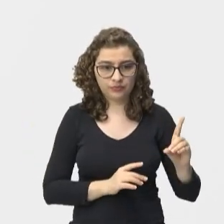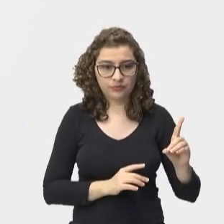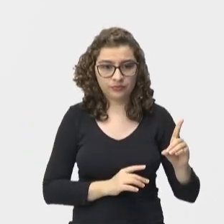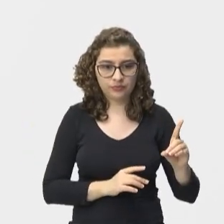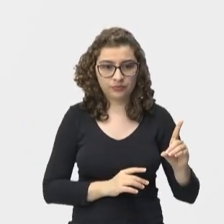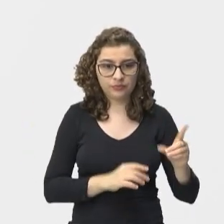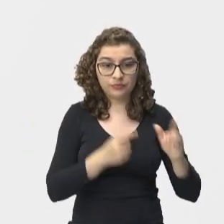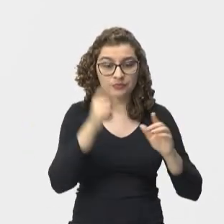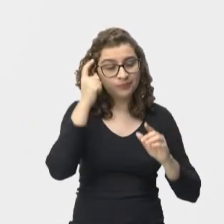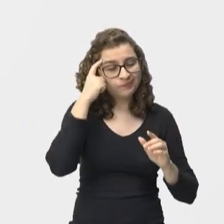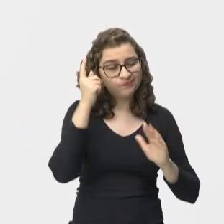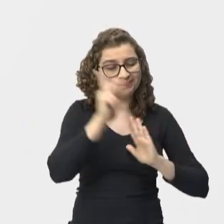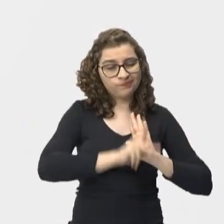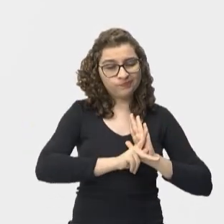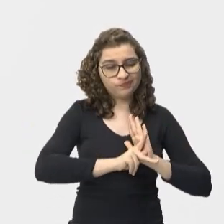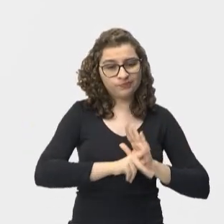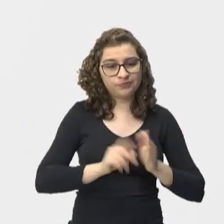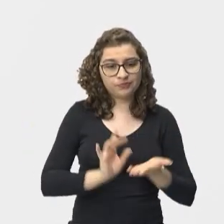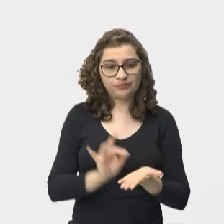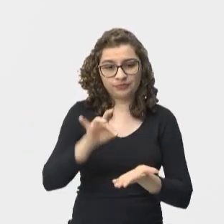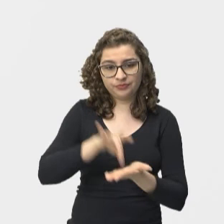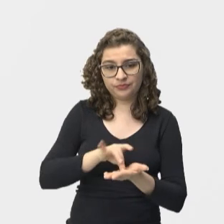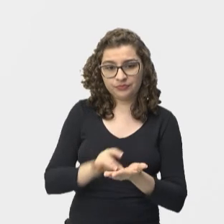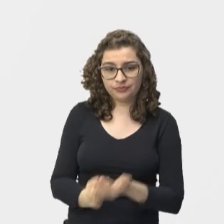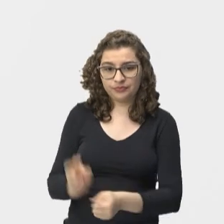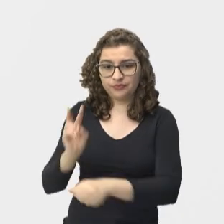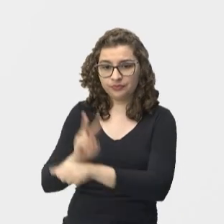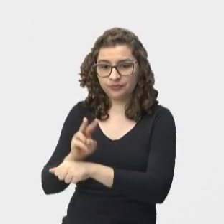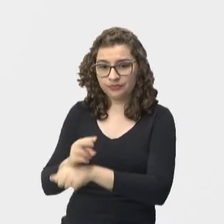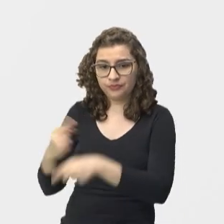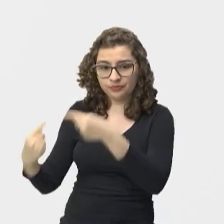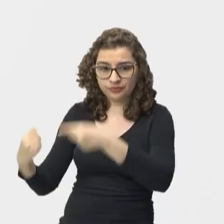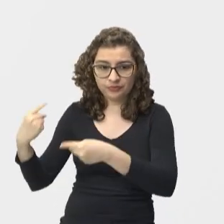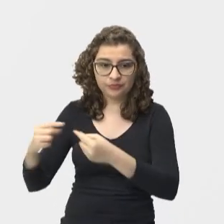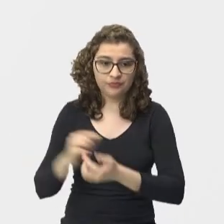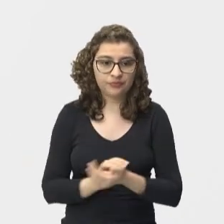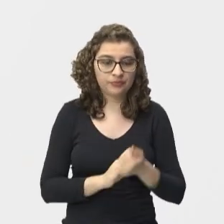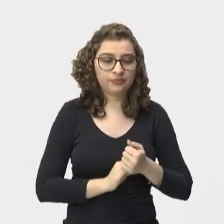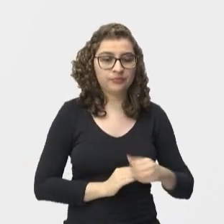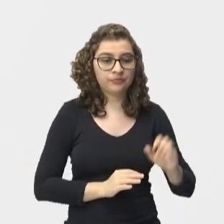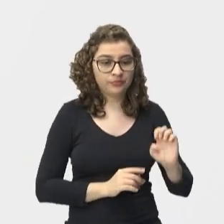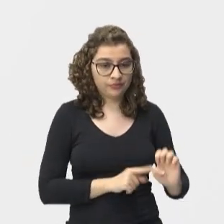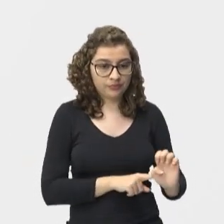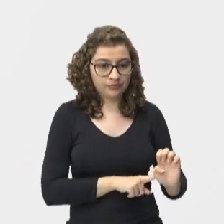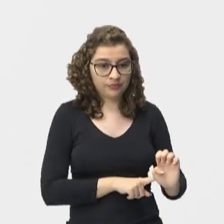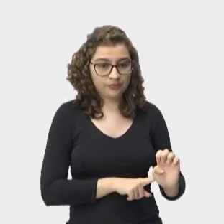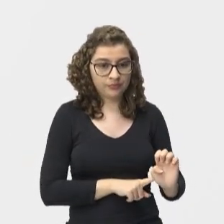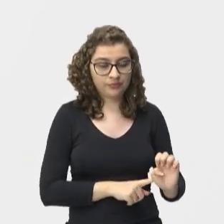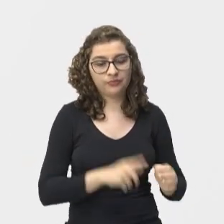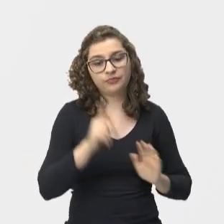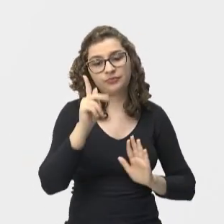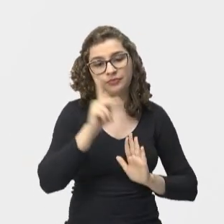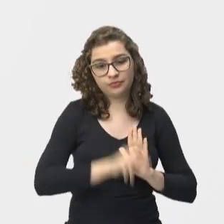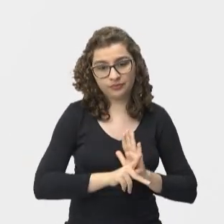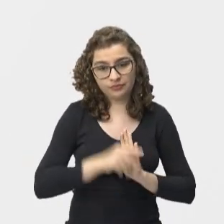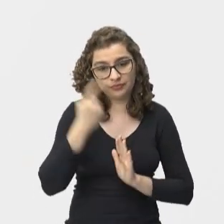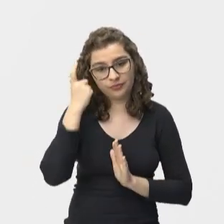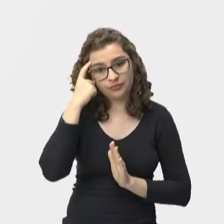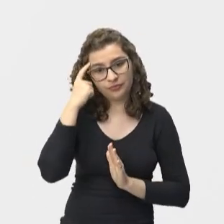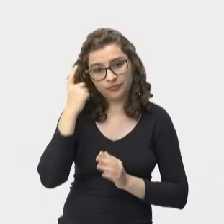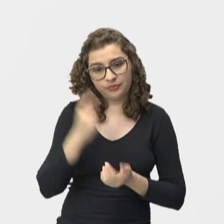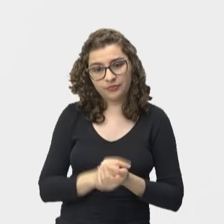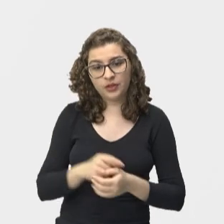D, planejamento, execução, monitoramento e discussão. E letra E,